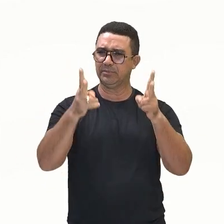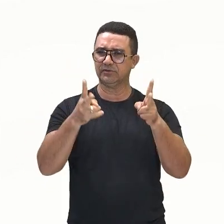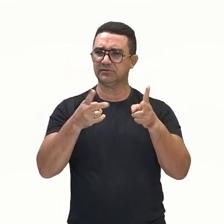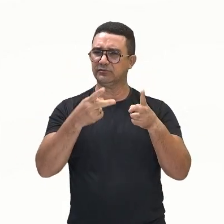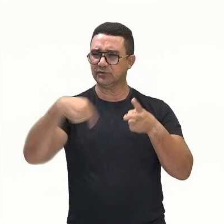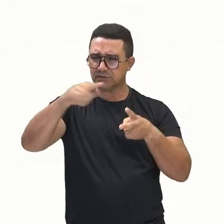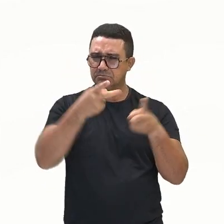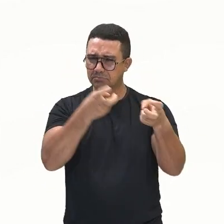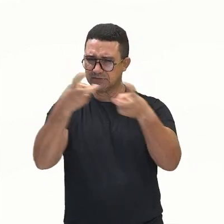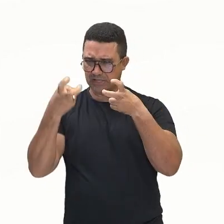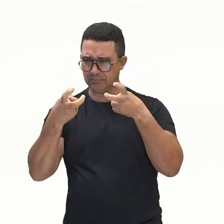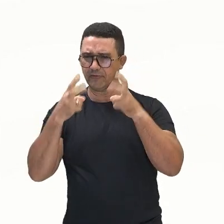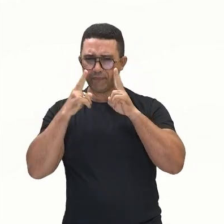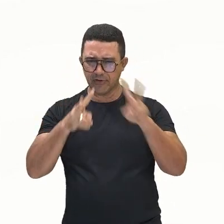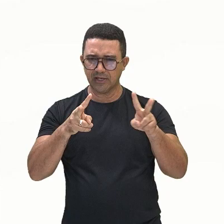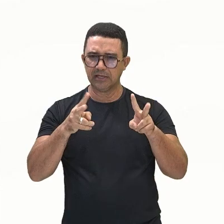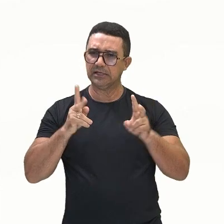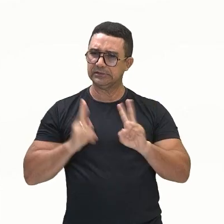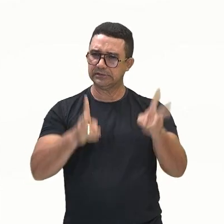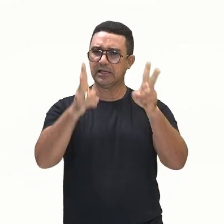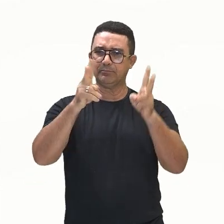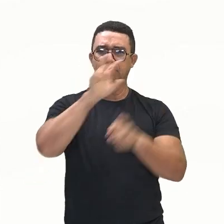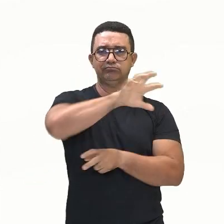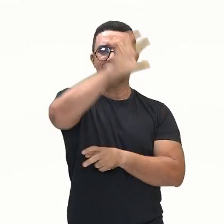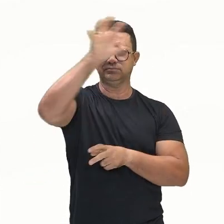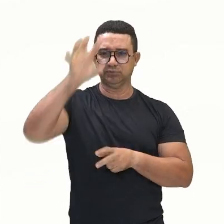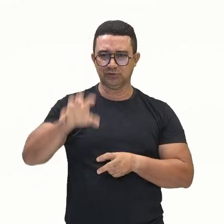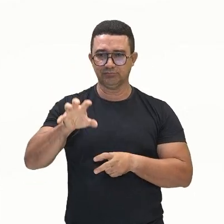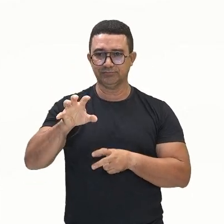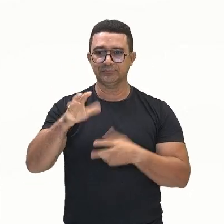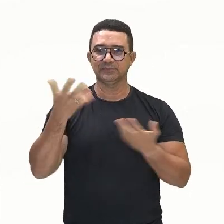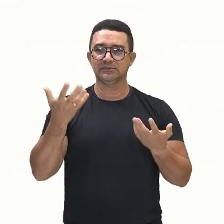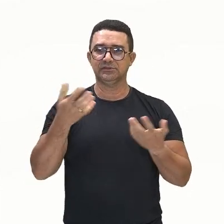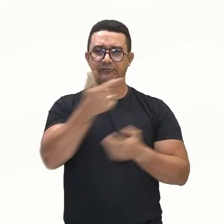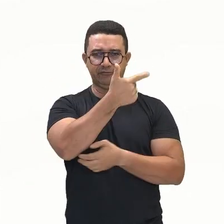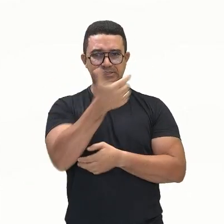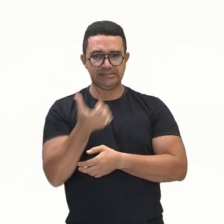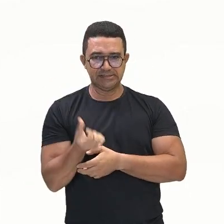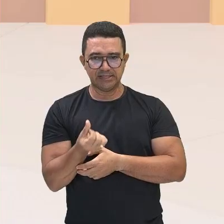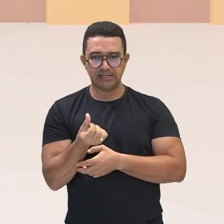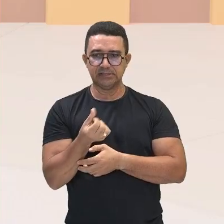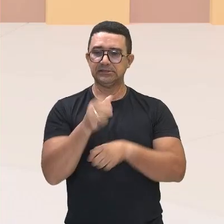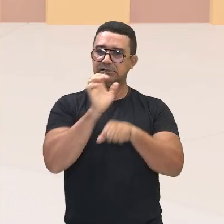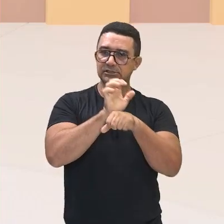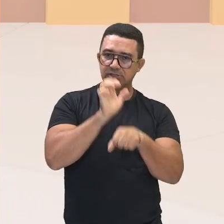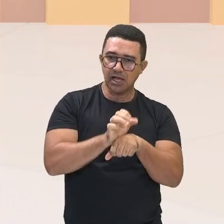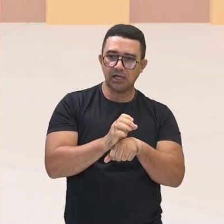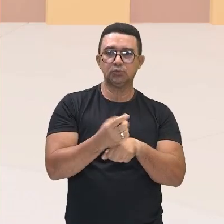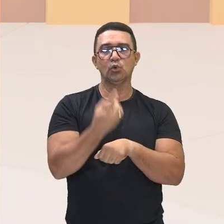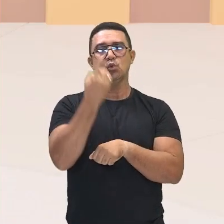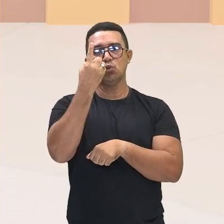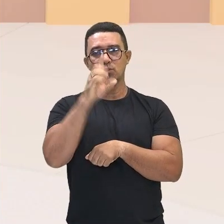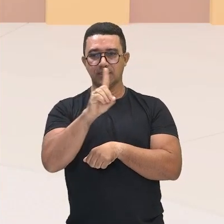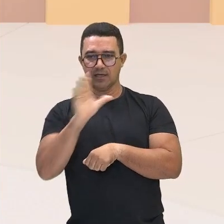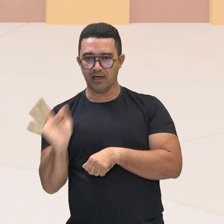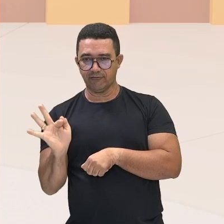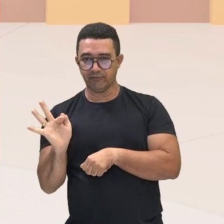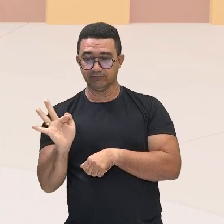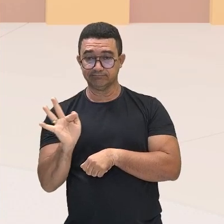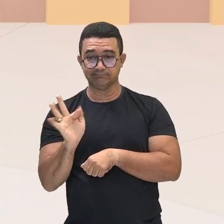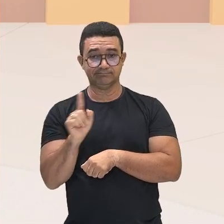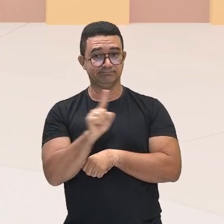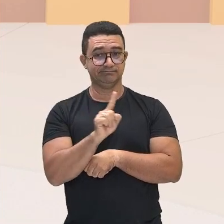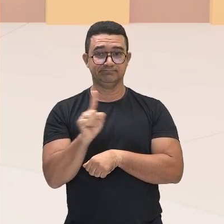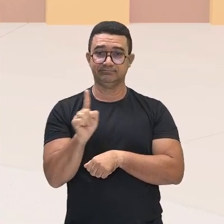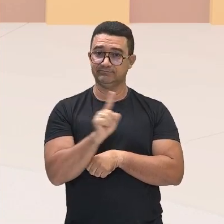identificar? Sempre foi essa regionalização de 26 estados, um Distrito Federal? Não, né?